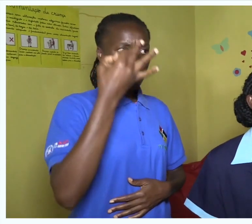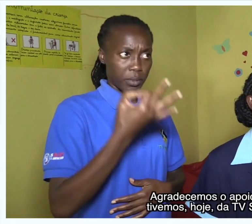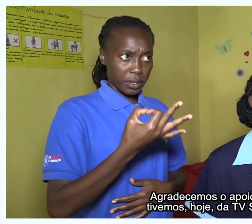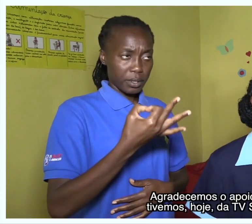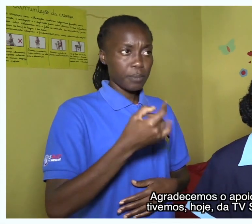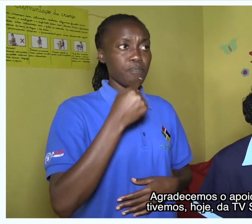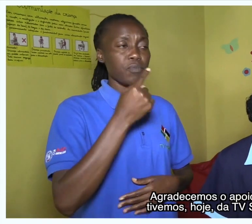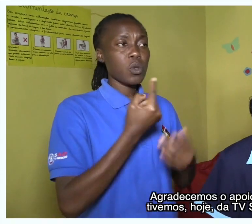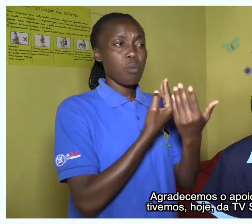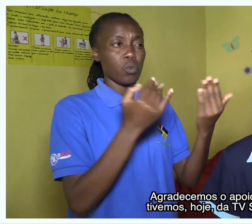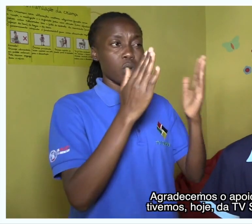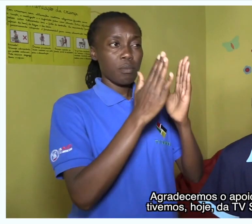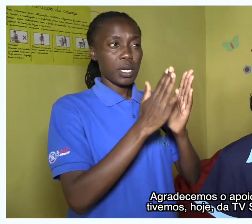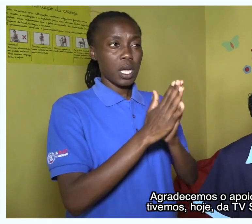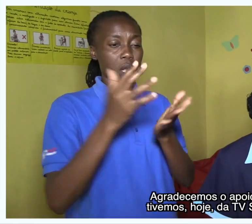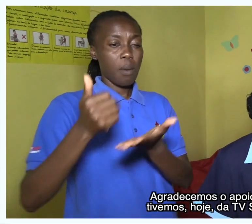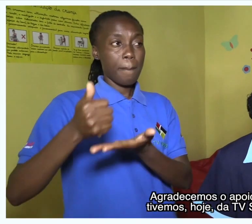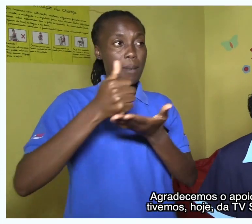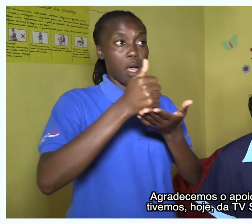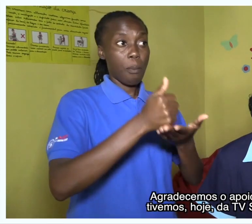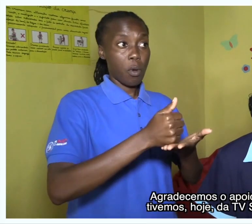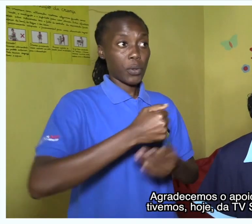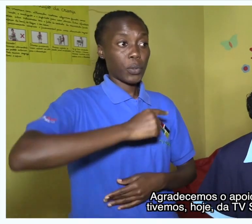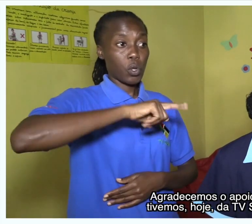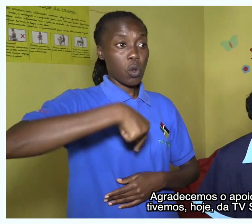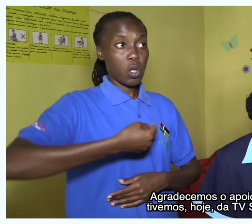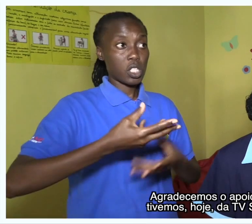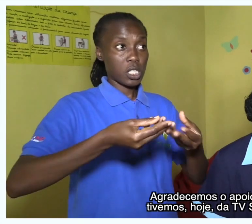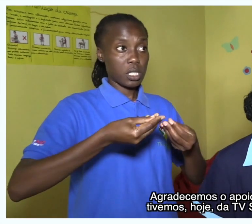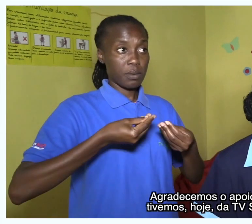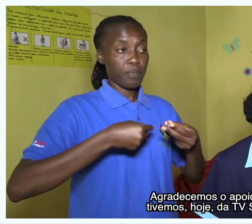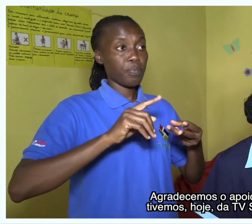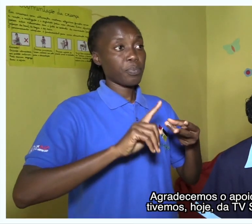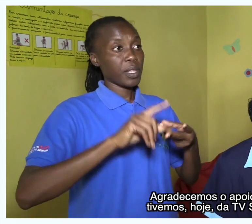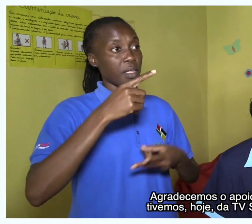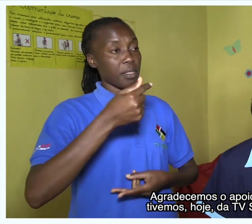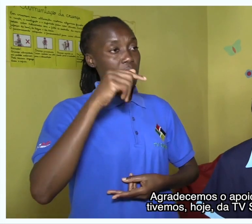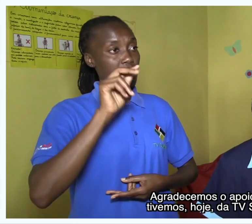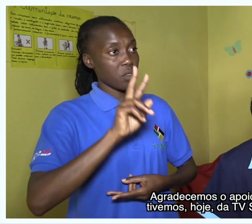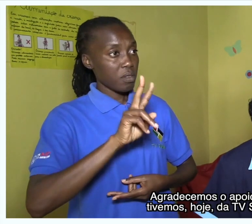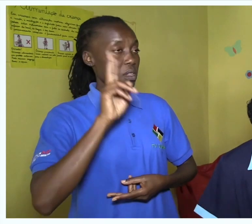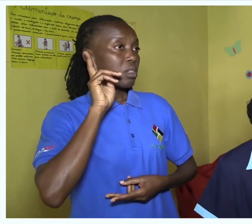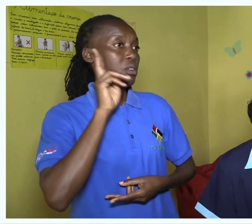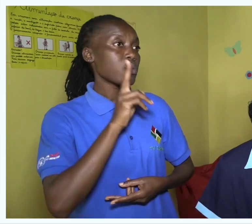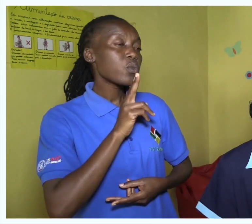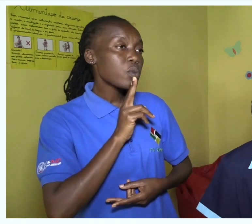E agradecer o apoio que tivemos hoje pela televisão Tive